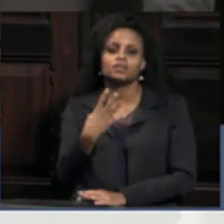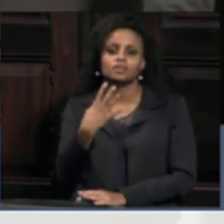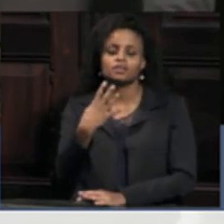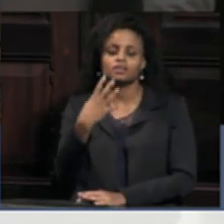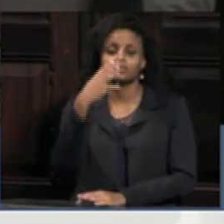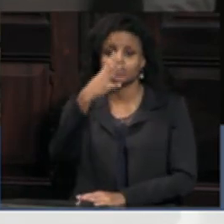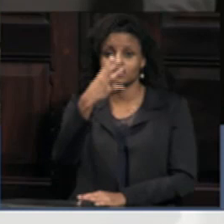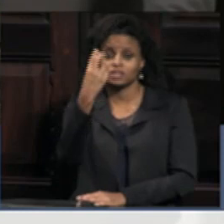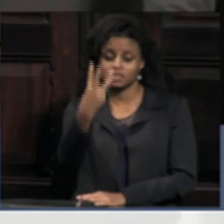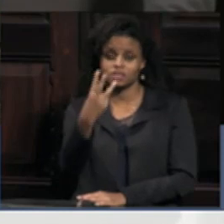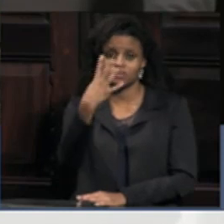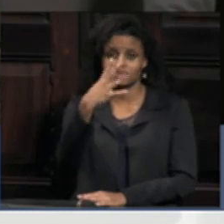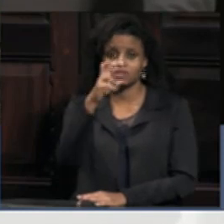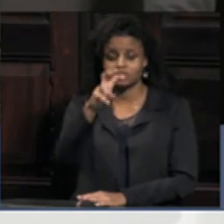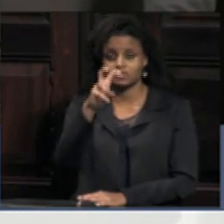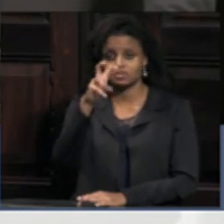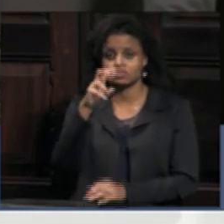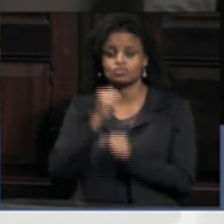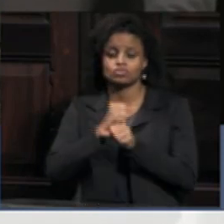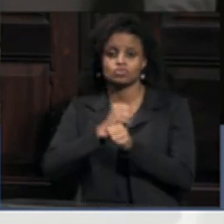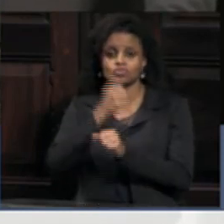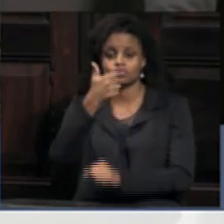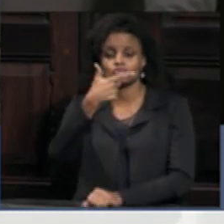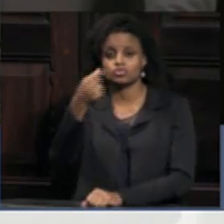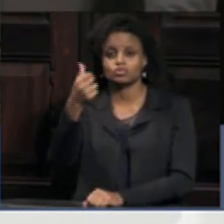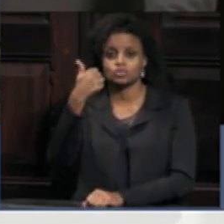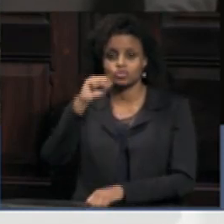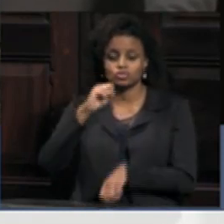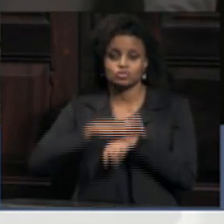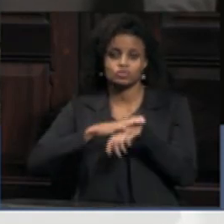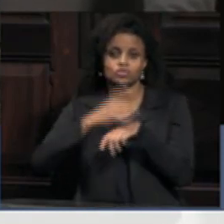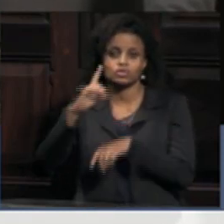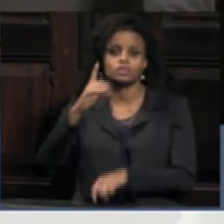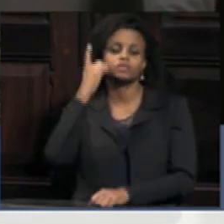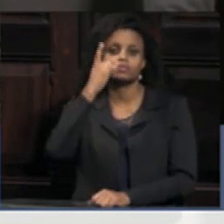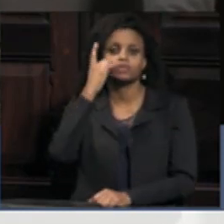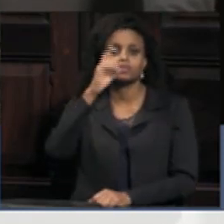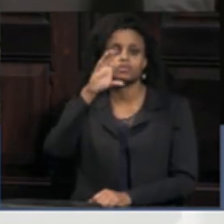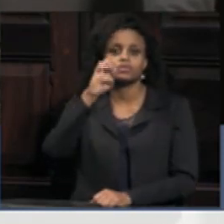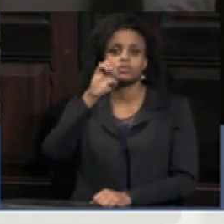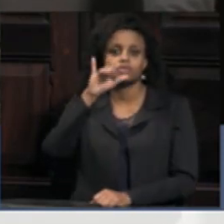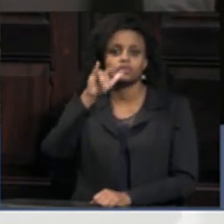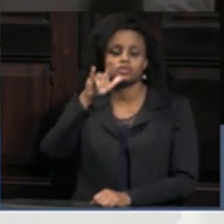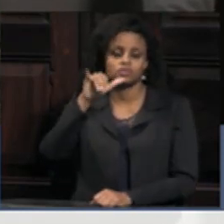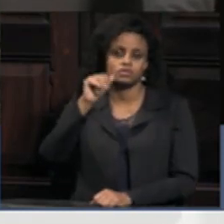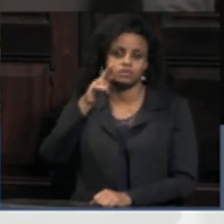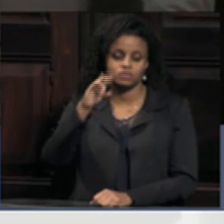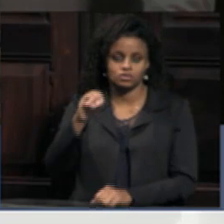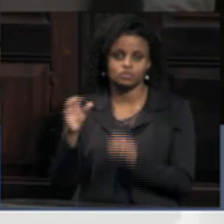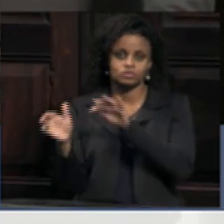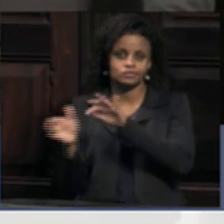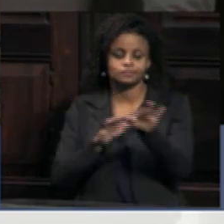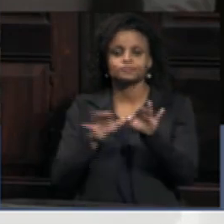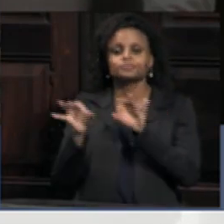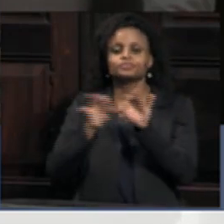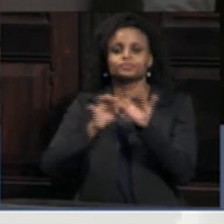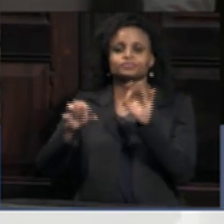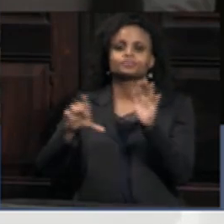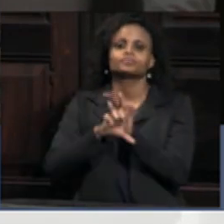4365-A/2018, autoria de deputados Flávio Serafini e André Ceciliano. Veto total oposto ao projeto de